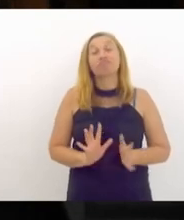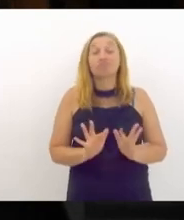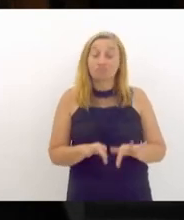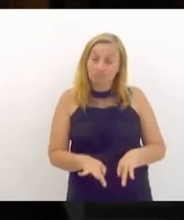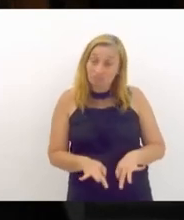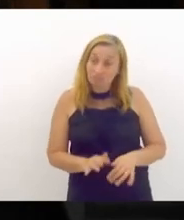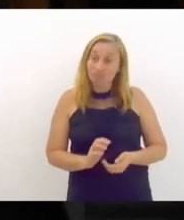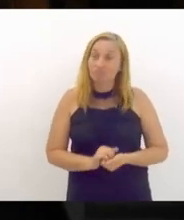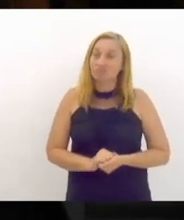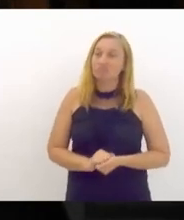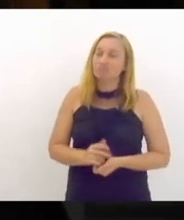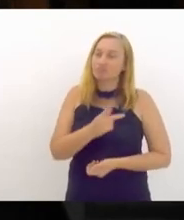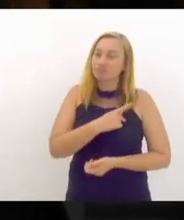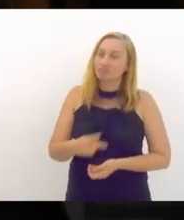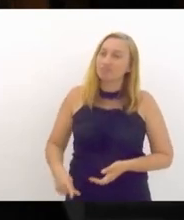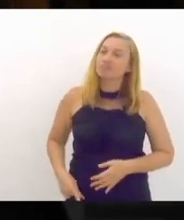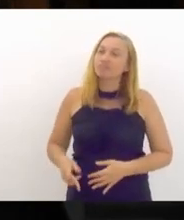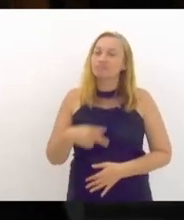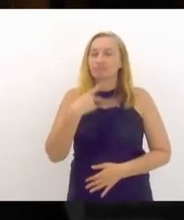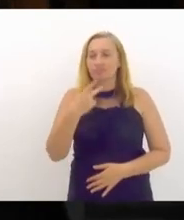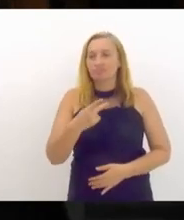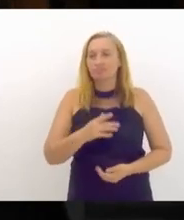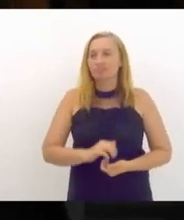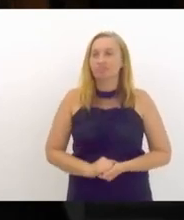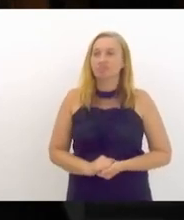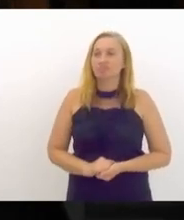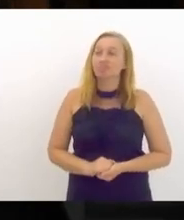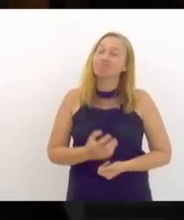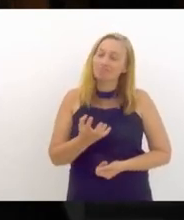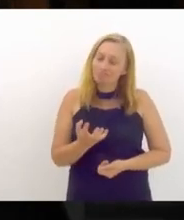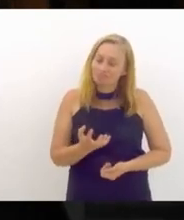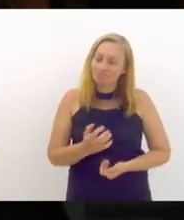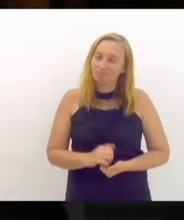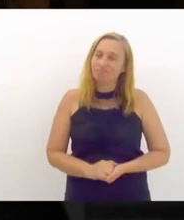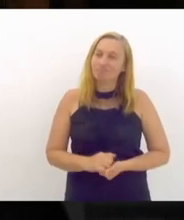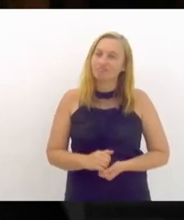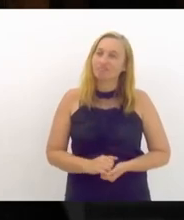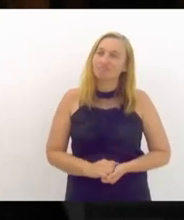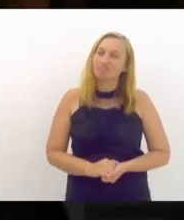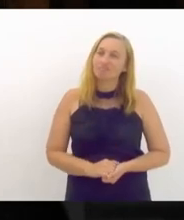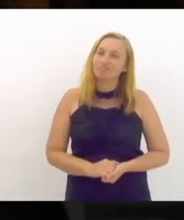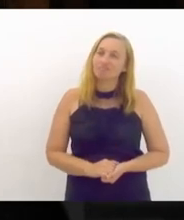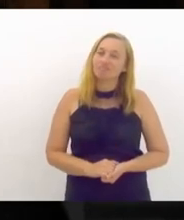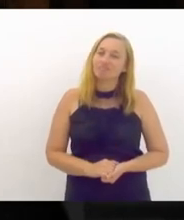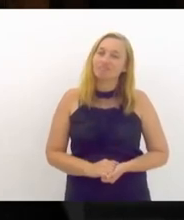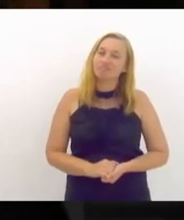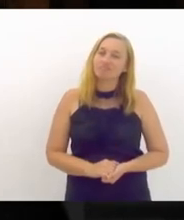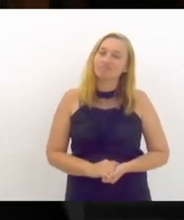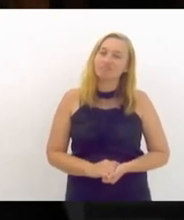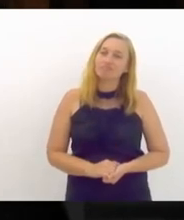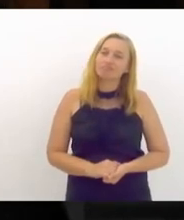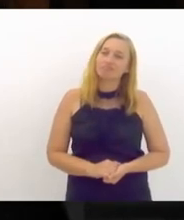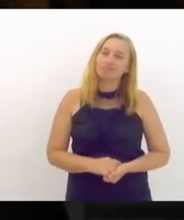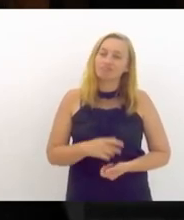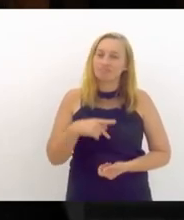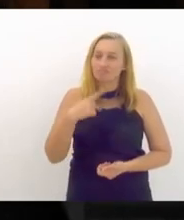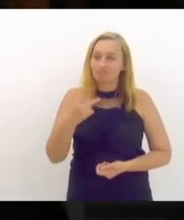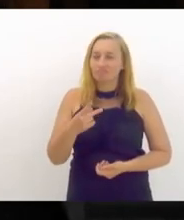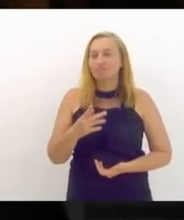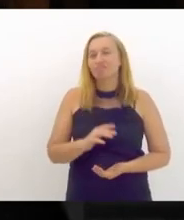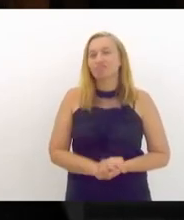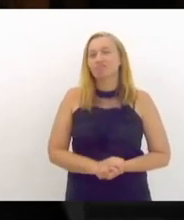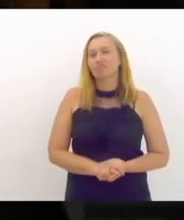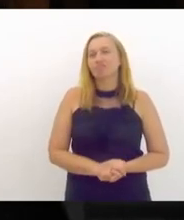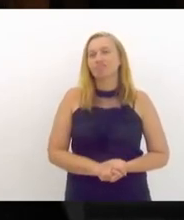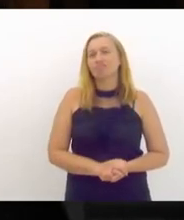Finalizando, presidente, a minha fala, eu quero ratificar o que falei na parte,